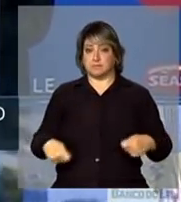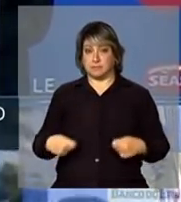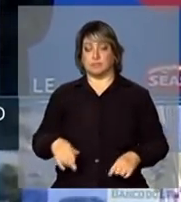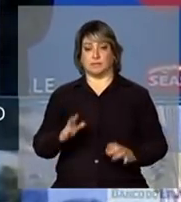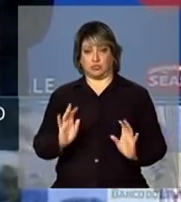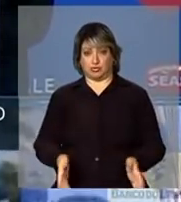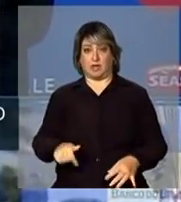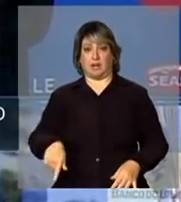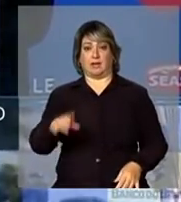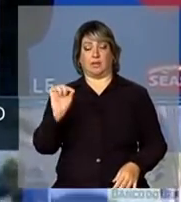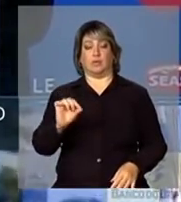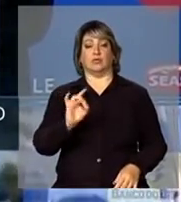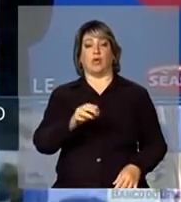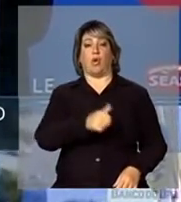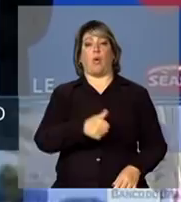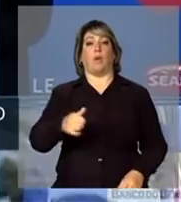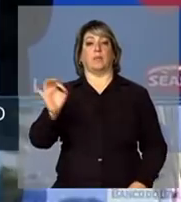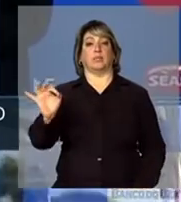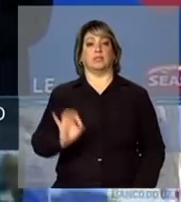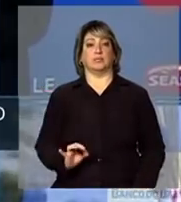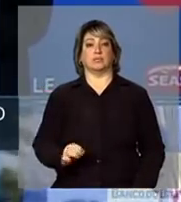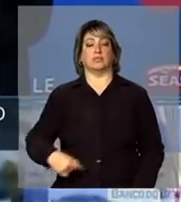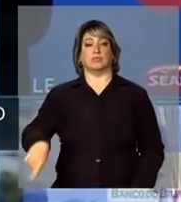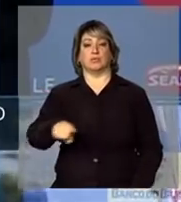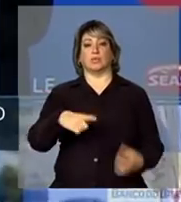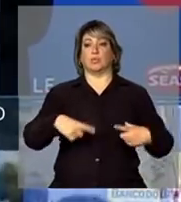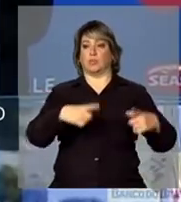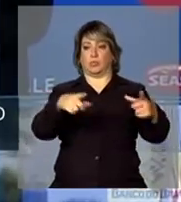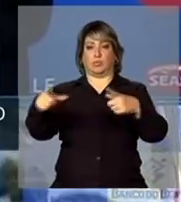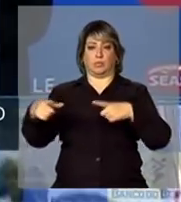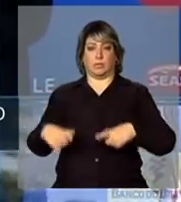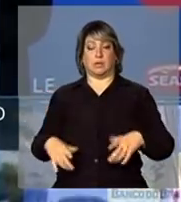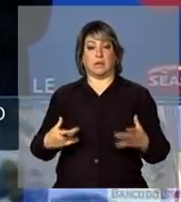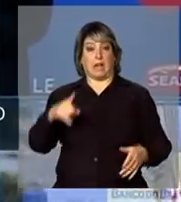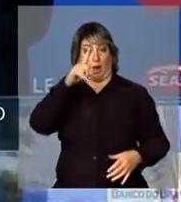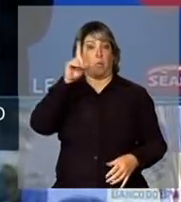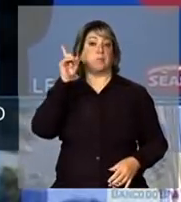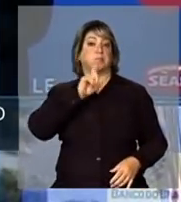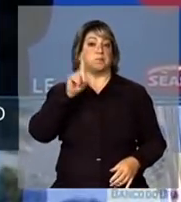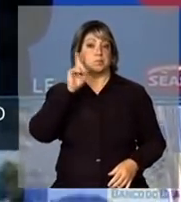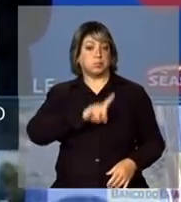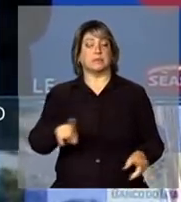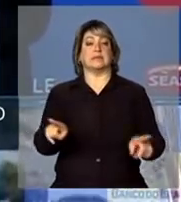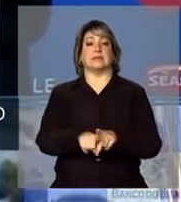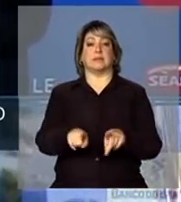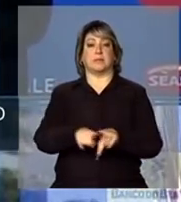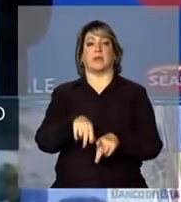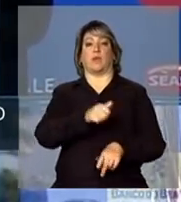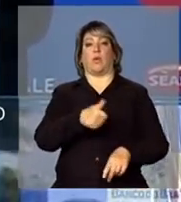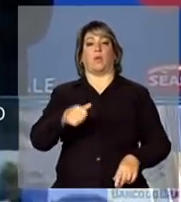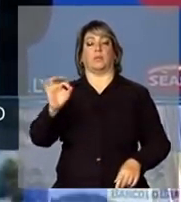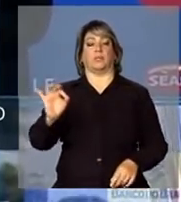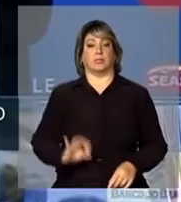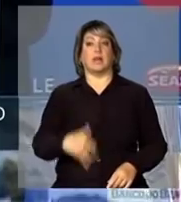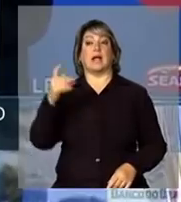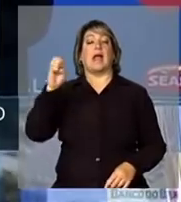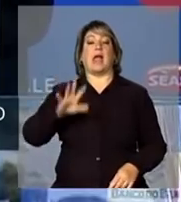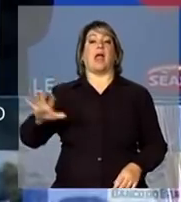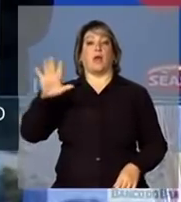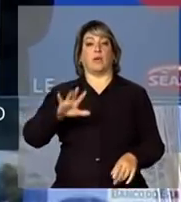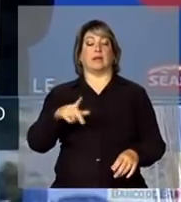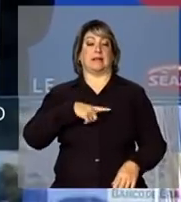foram necessários apenas 11% dos estabelecimentos. E nos Estados Unidos, também 11%. E na